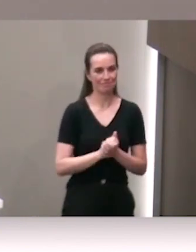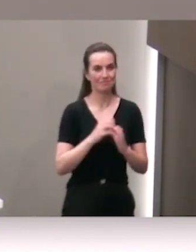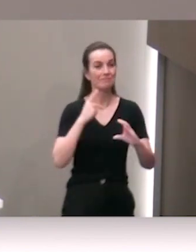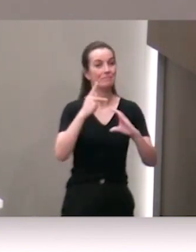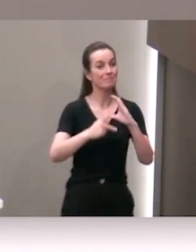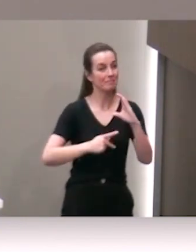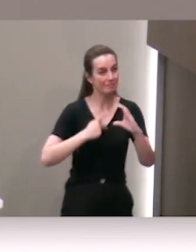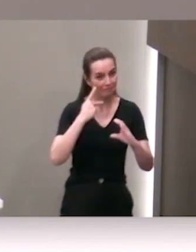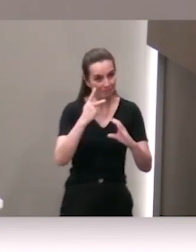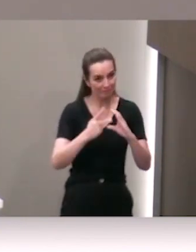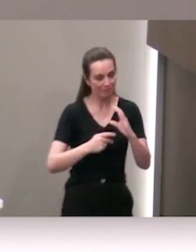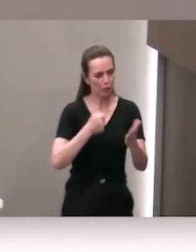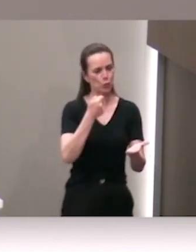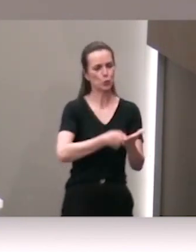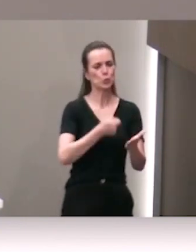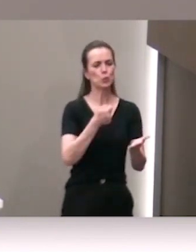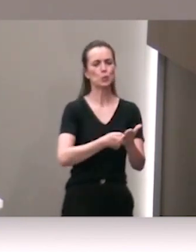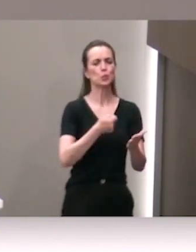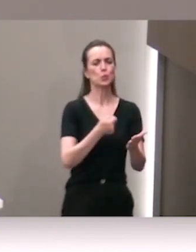com a sua obrigação,